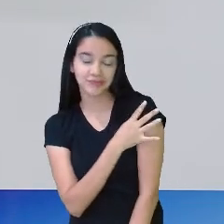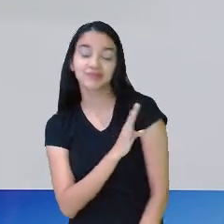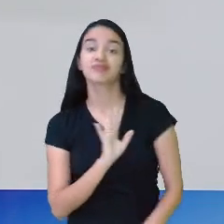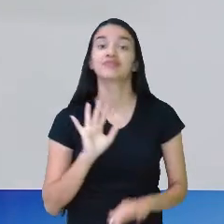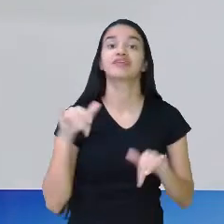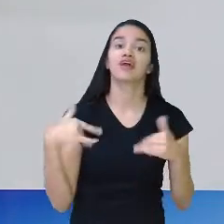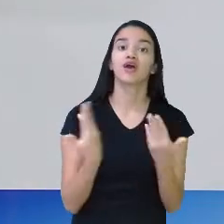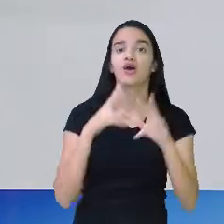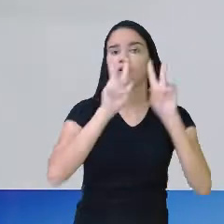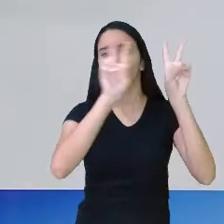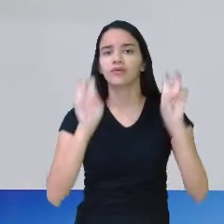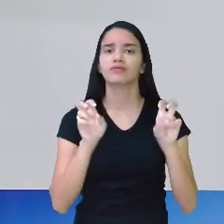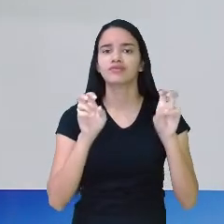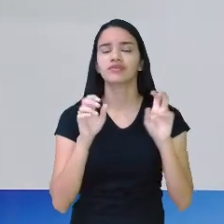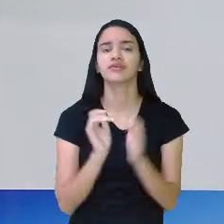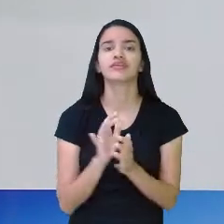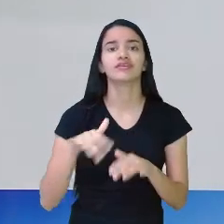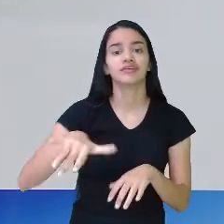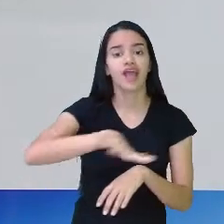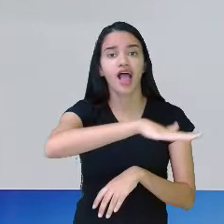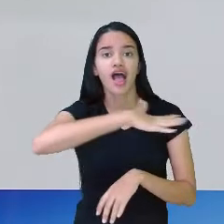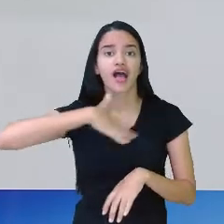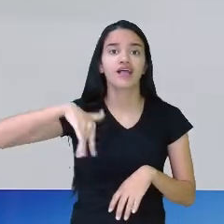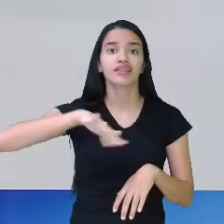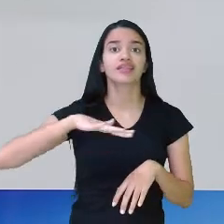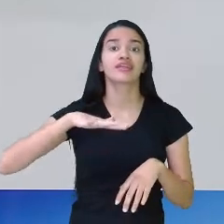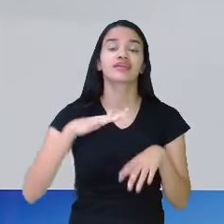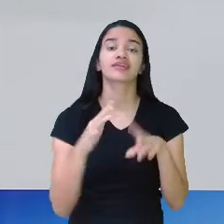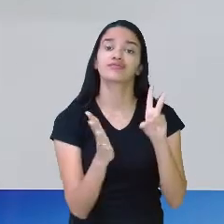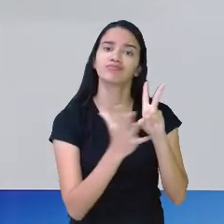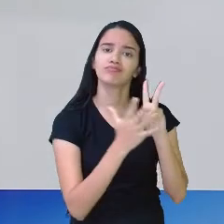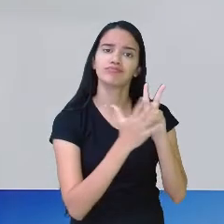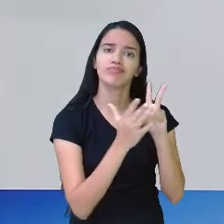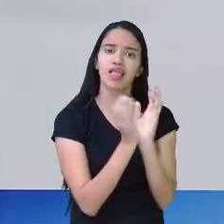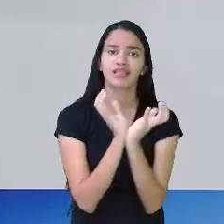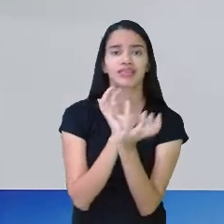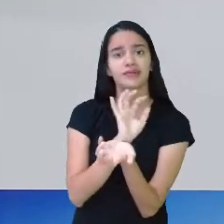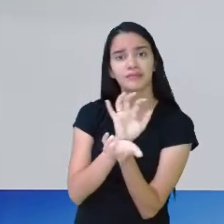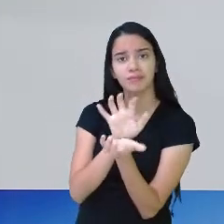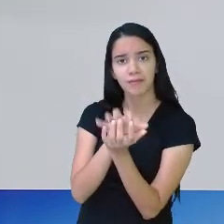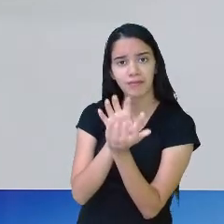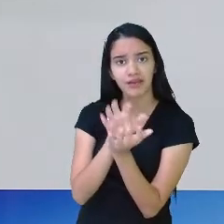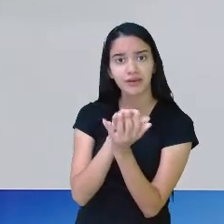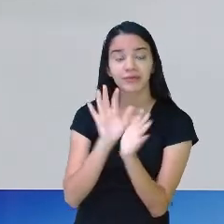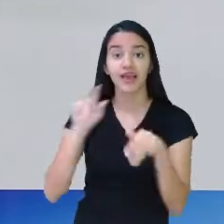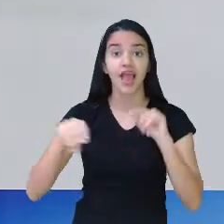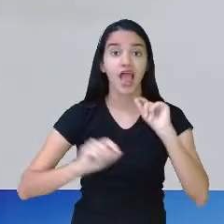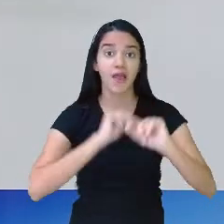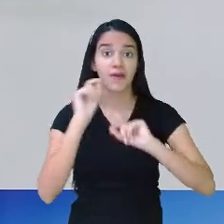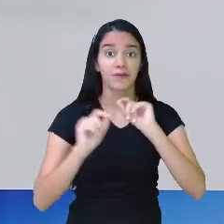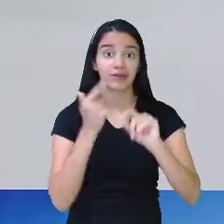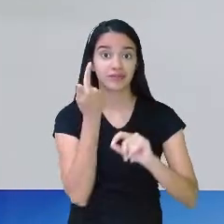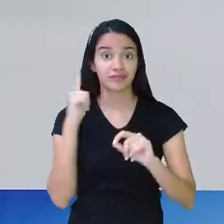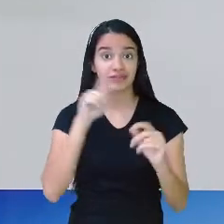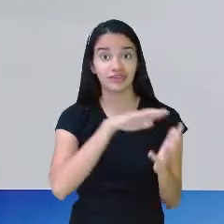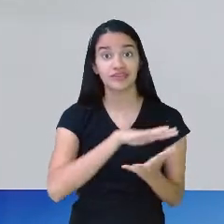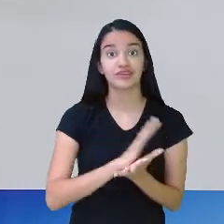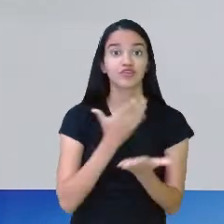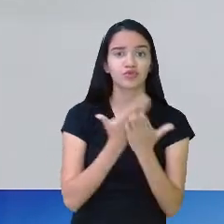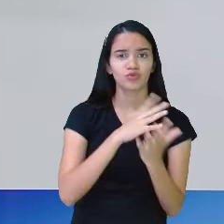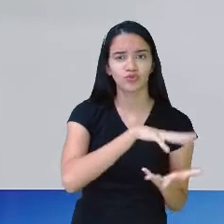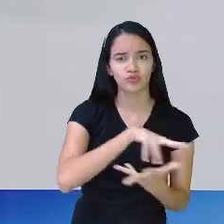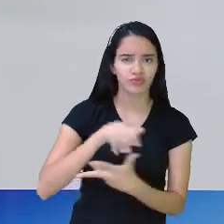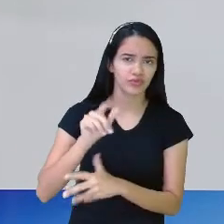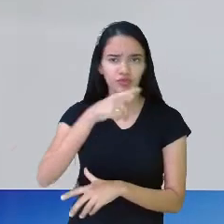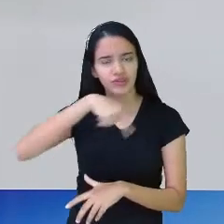acelera, com o tema de terras indígenas de Pernambuco. O nosso conteúdo é de geografia. Vocês